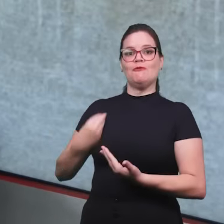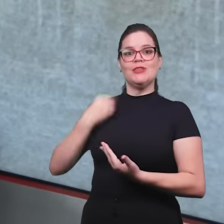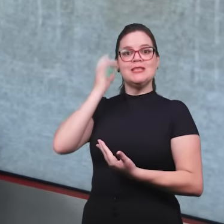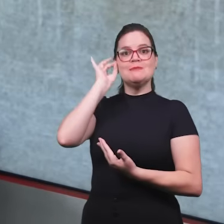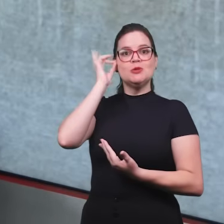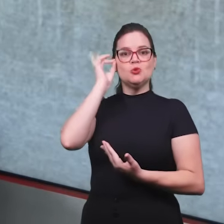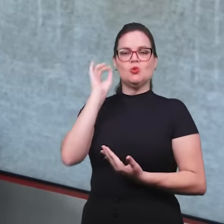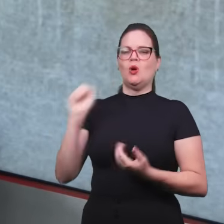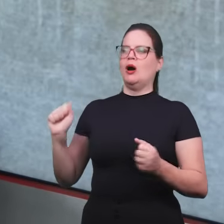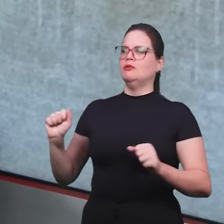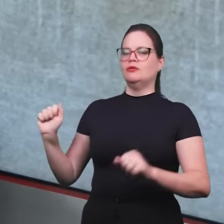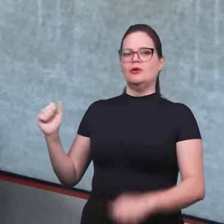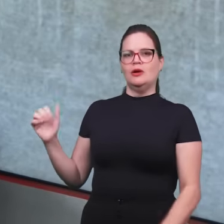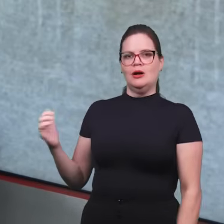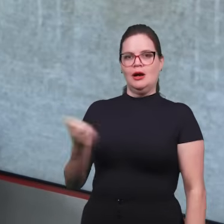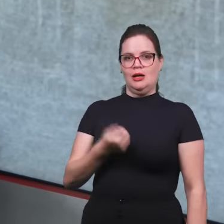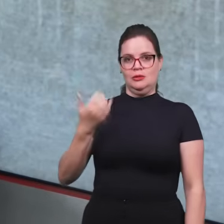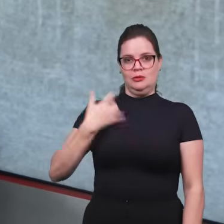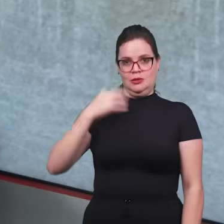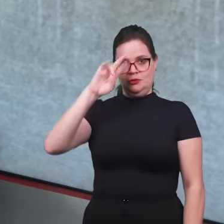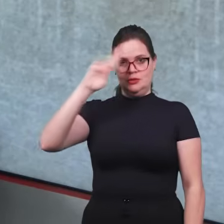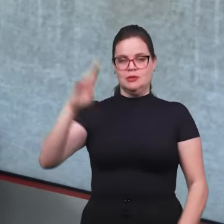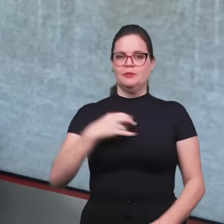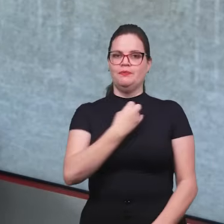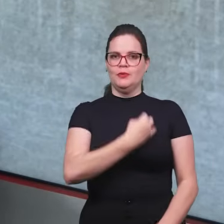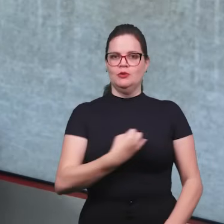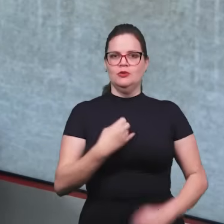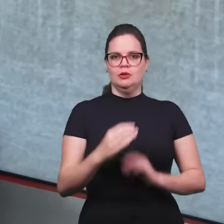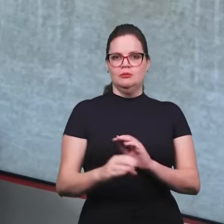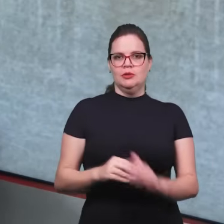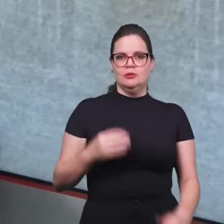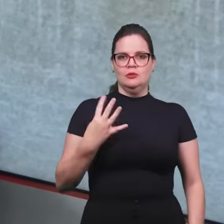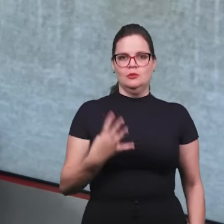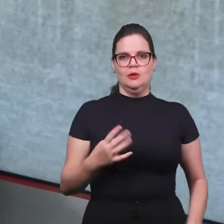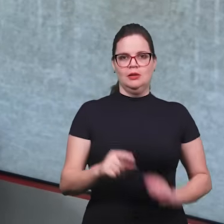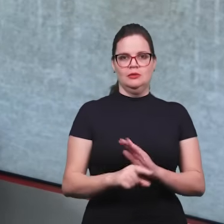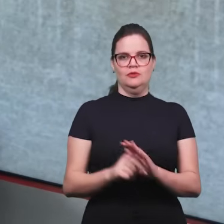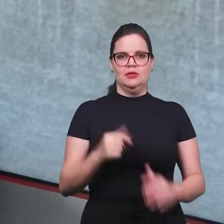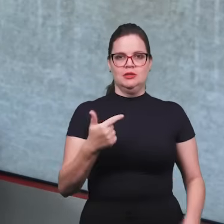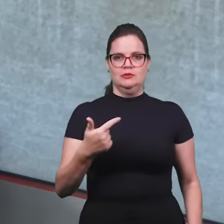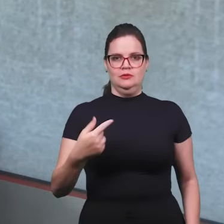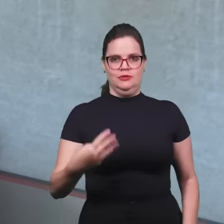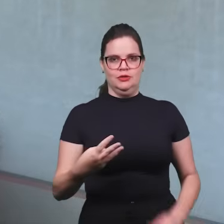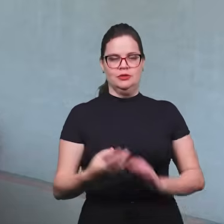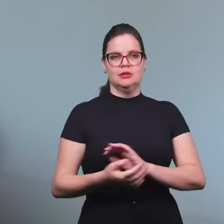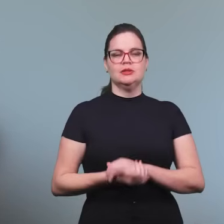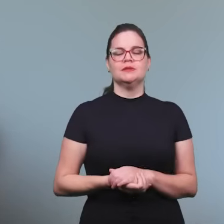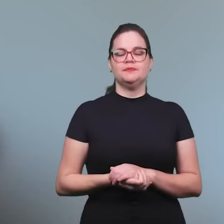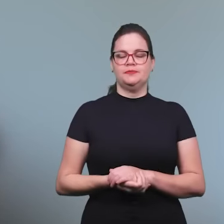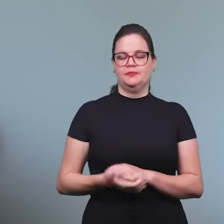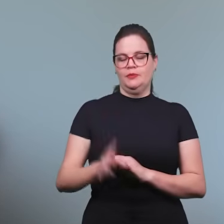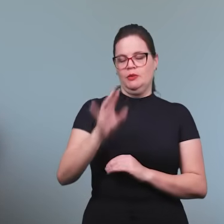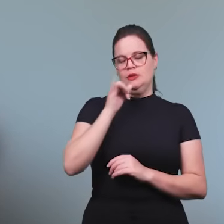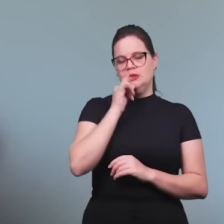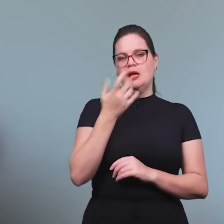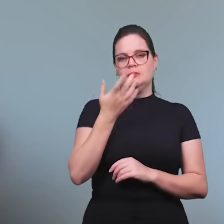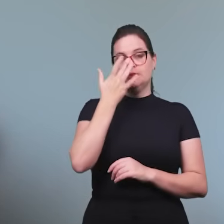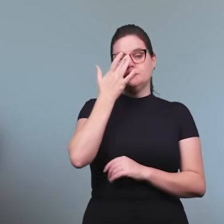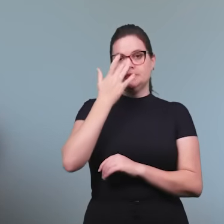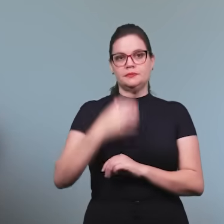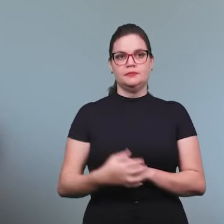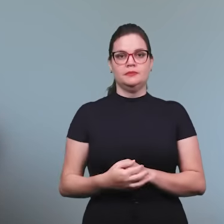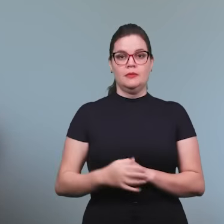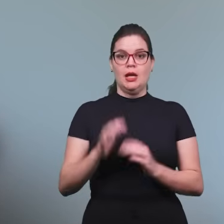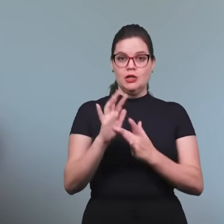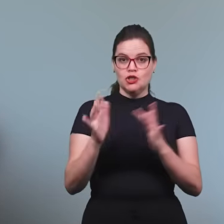capítulo 4, verso 23, nós vamos encontrar exatamente essa situação. Por exemplo, lá em João capítulo 4, verso 23,